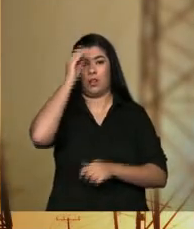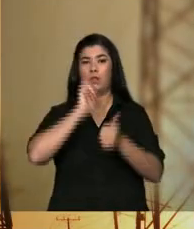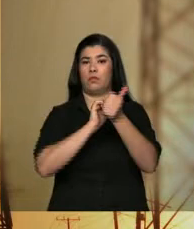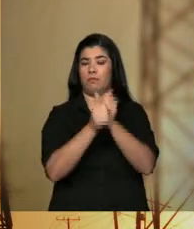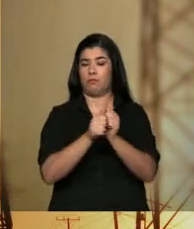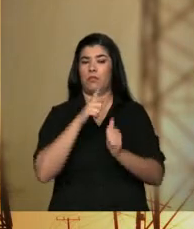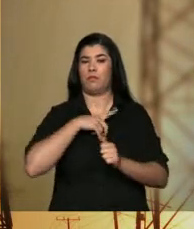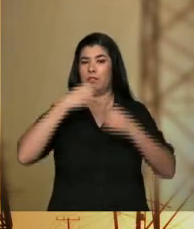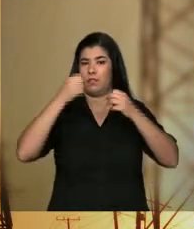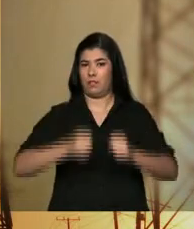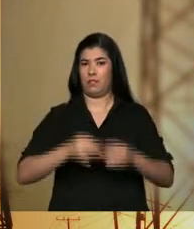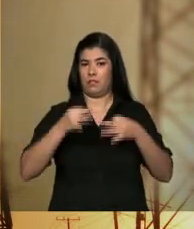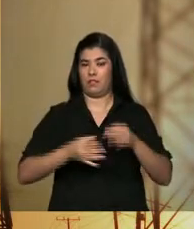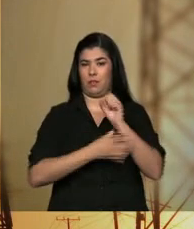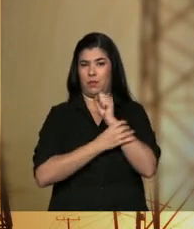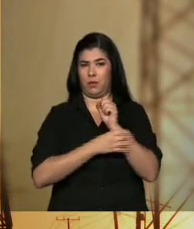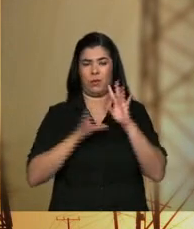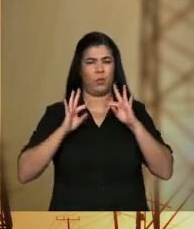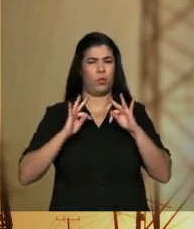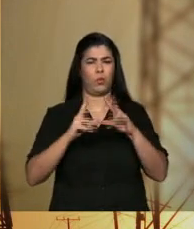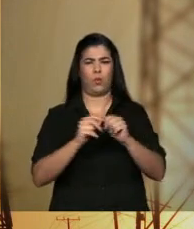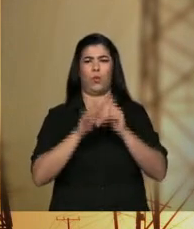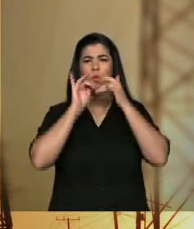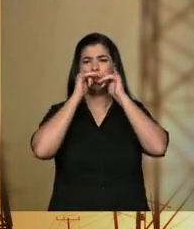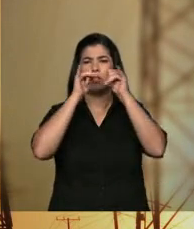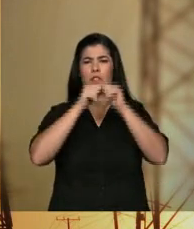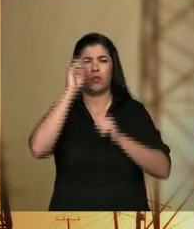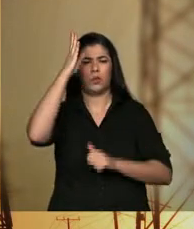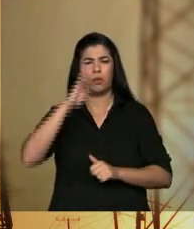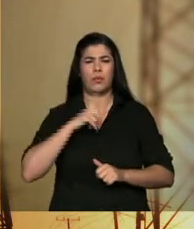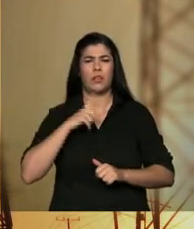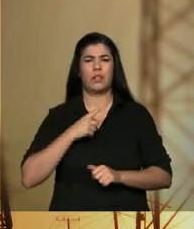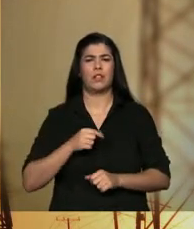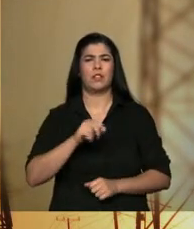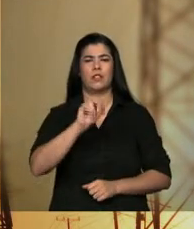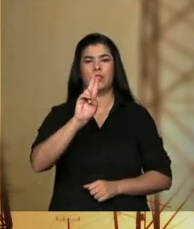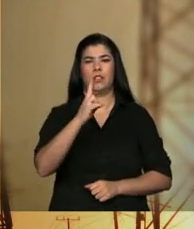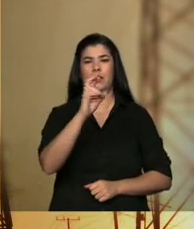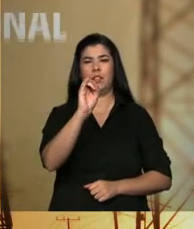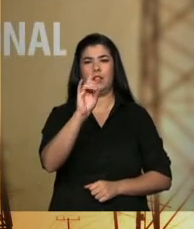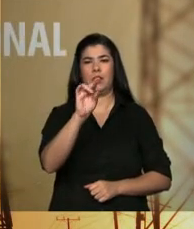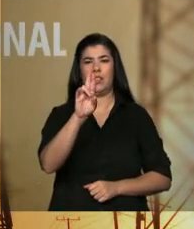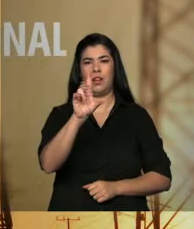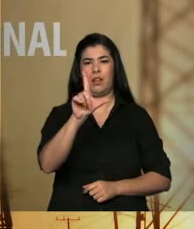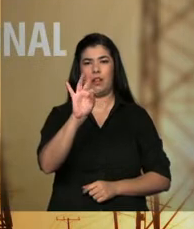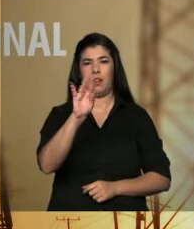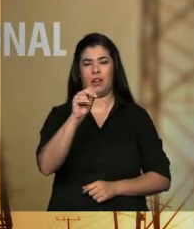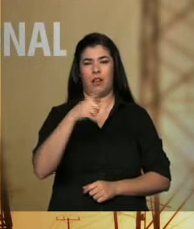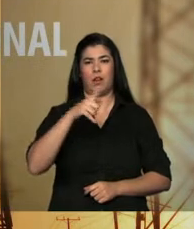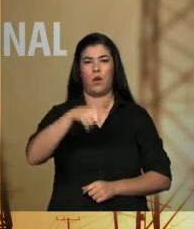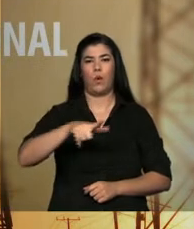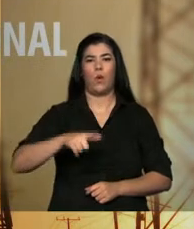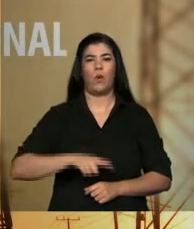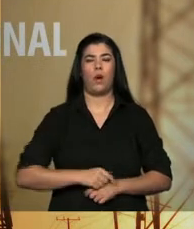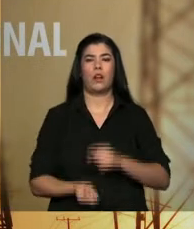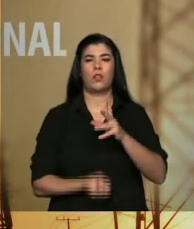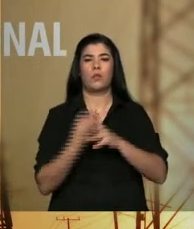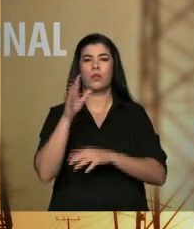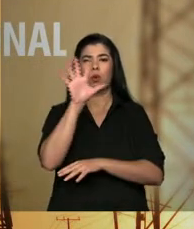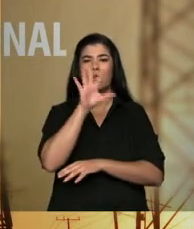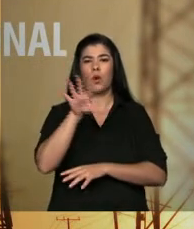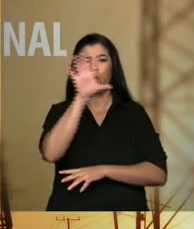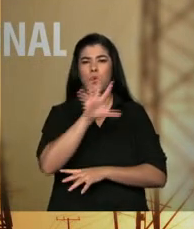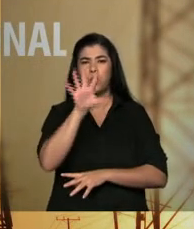energia produzida no Brasil, vinda de hidrelétricas, usinas térmicas ou campos eólicos, integra o Sistema Interligado Nacional,